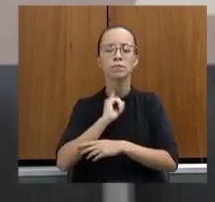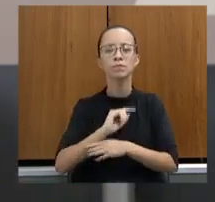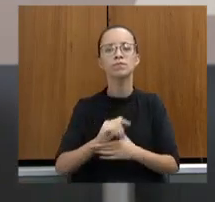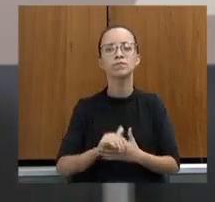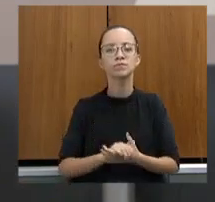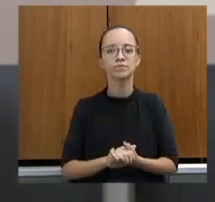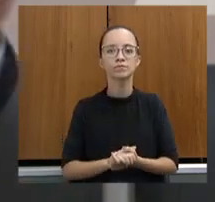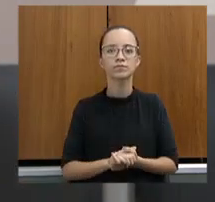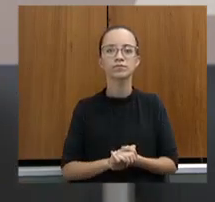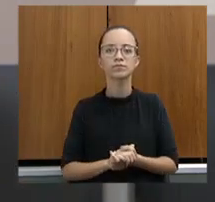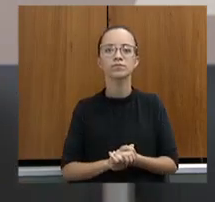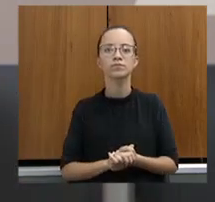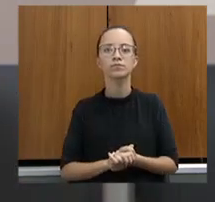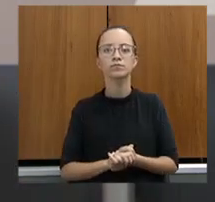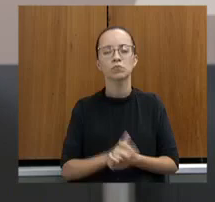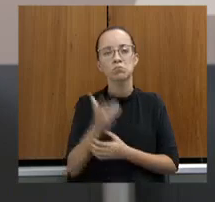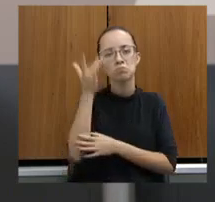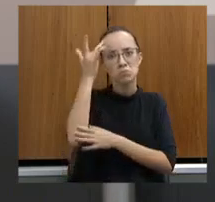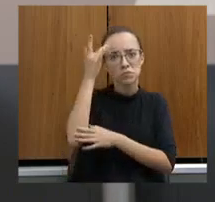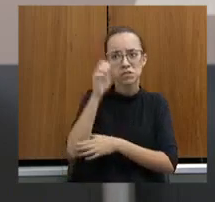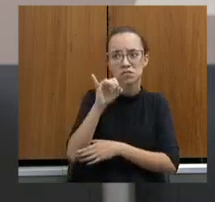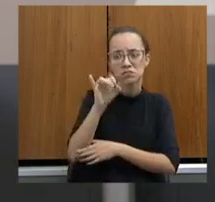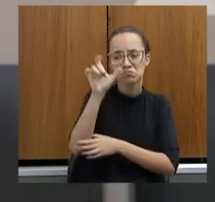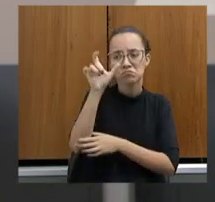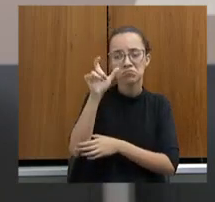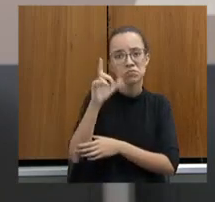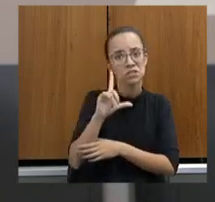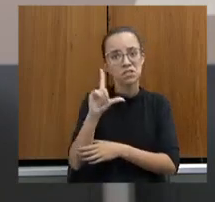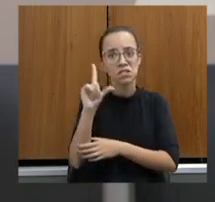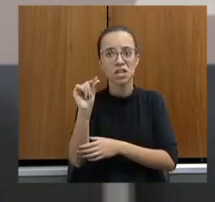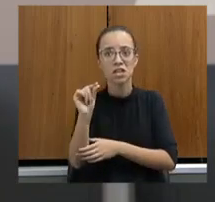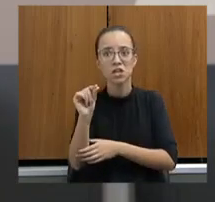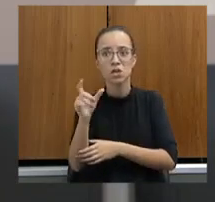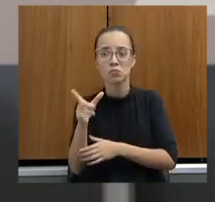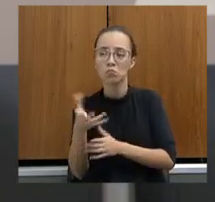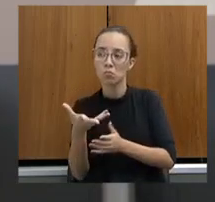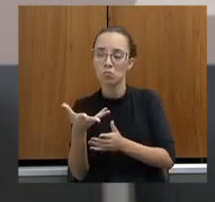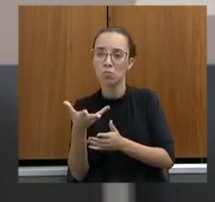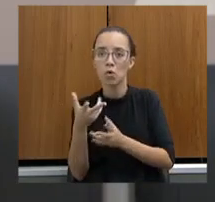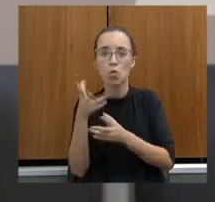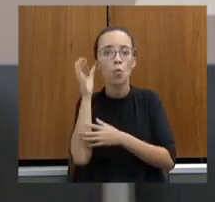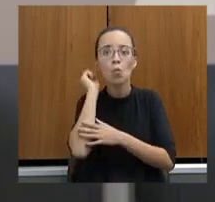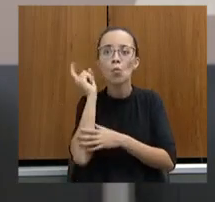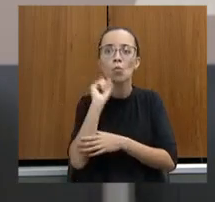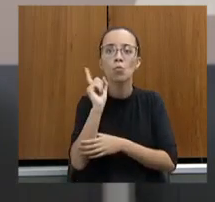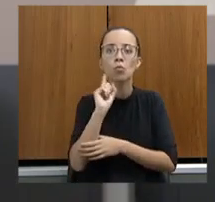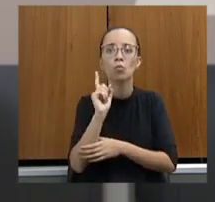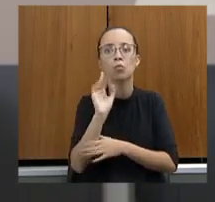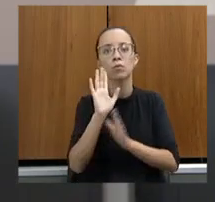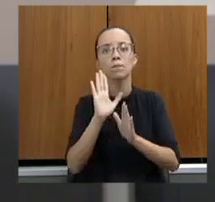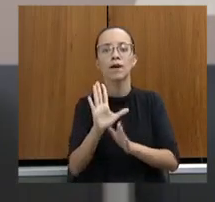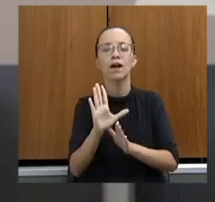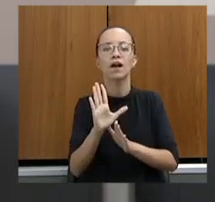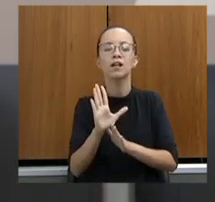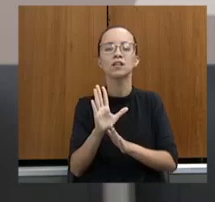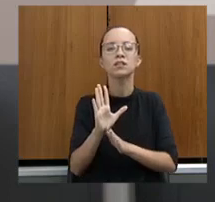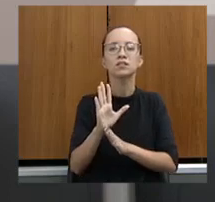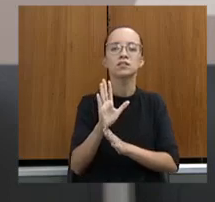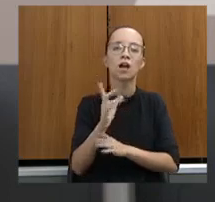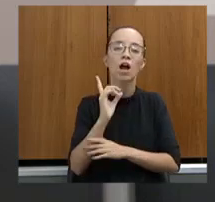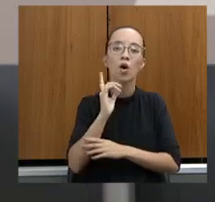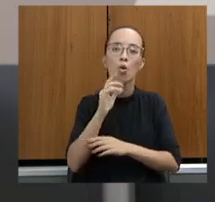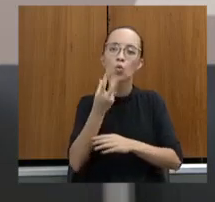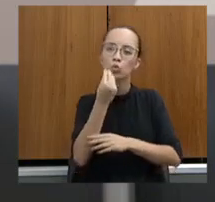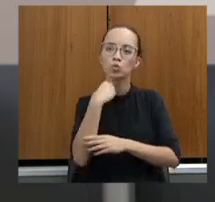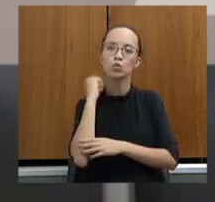não sei se foi momento que eu saí mas talvez não tenha sido abortar abordado né que os números mineiros são bem melhores